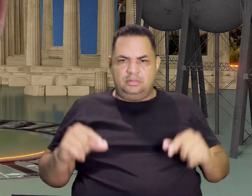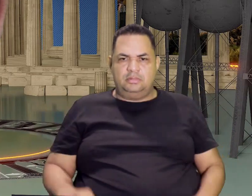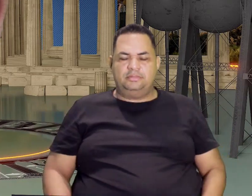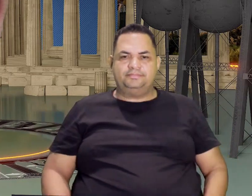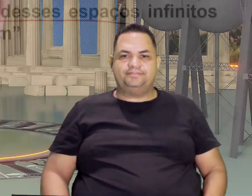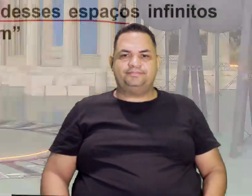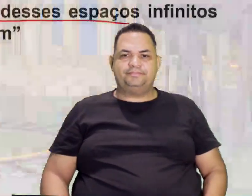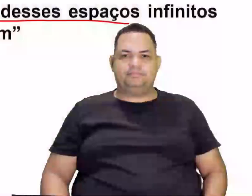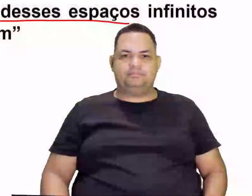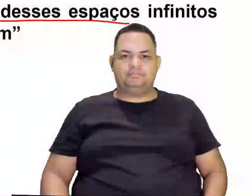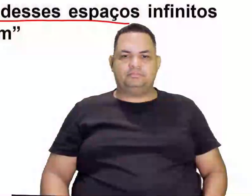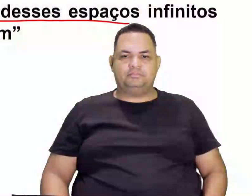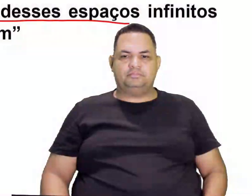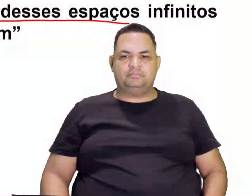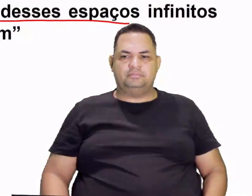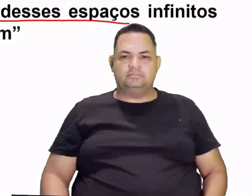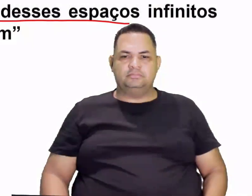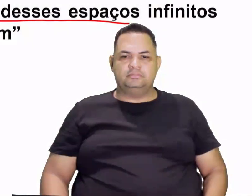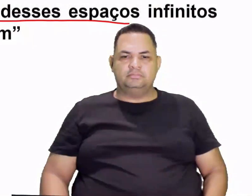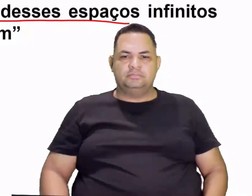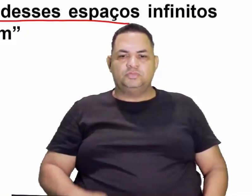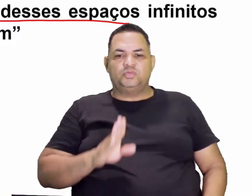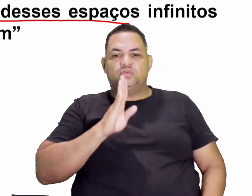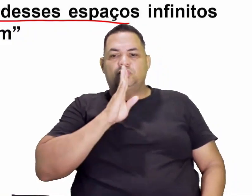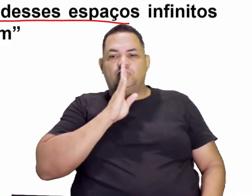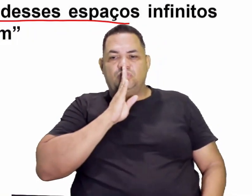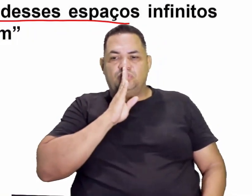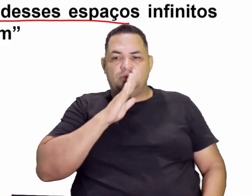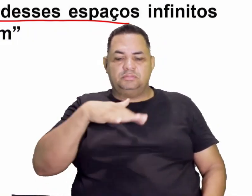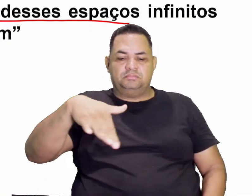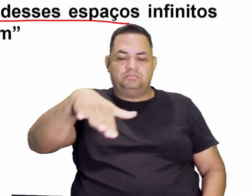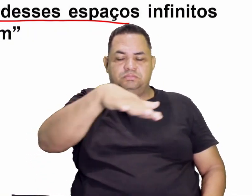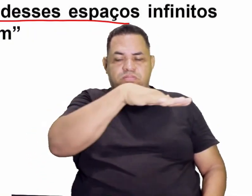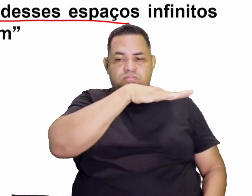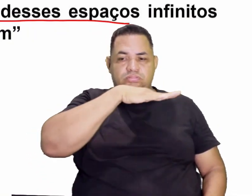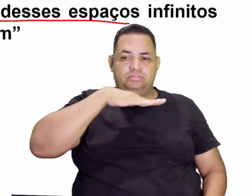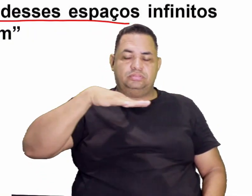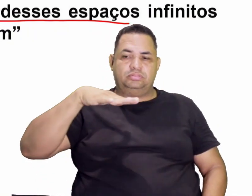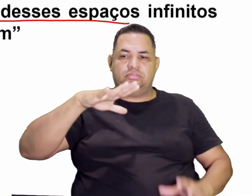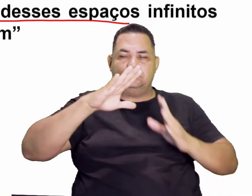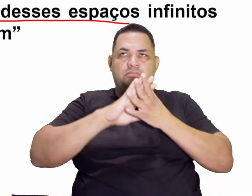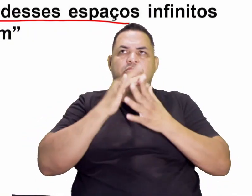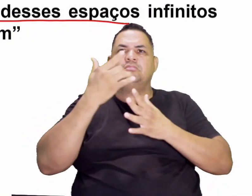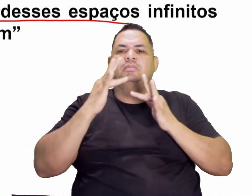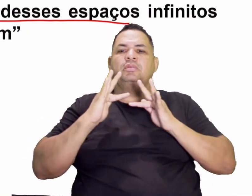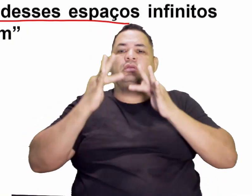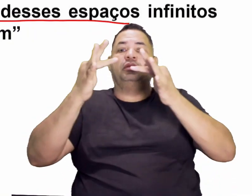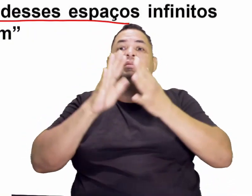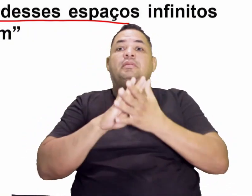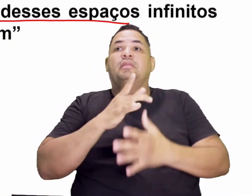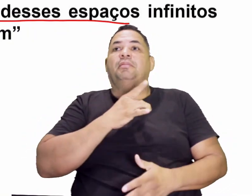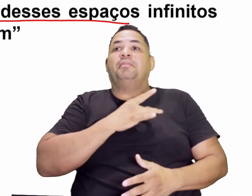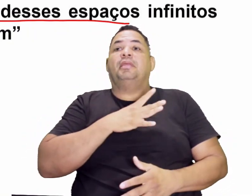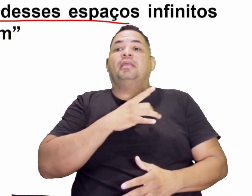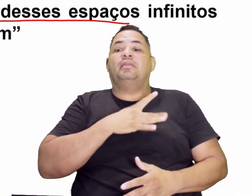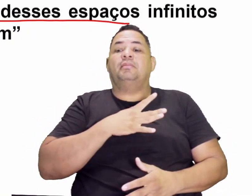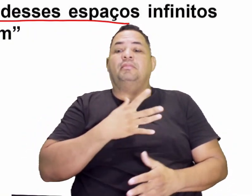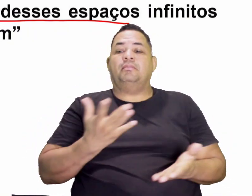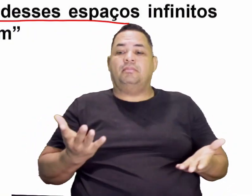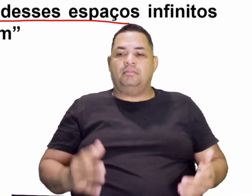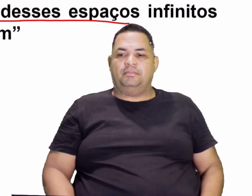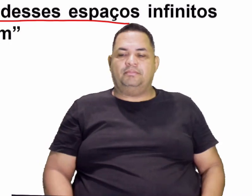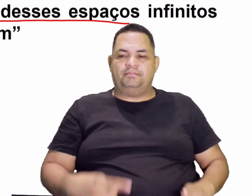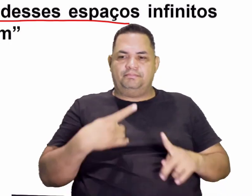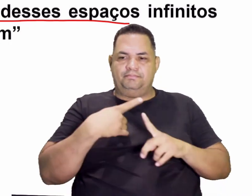ó. Veja bem, o silêncio desses espaços, né, infinitos me apavora. Então,